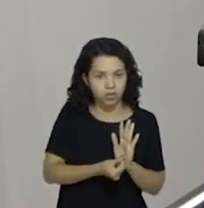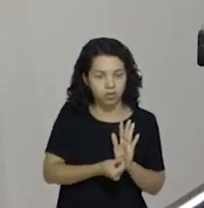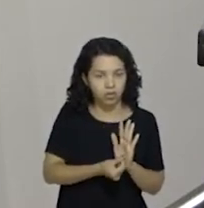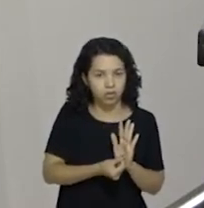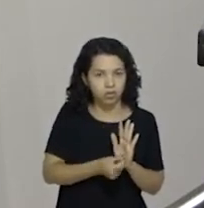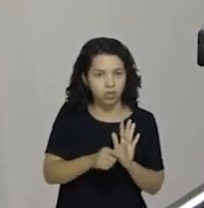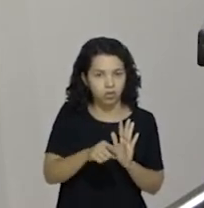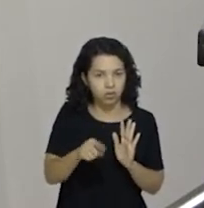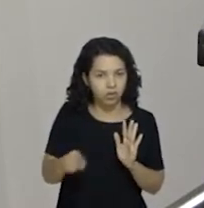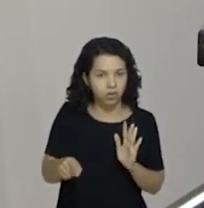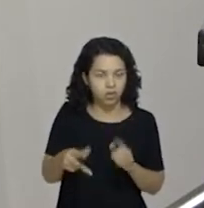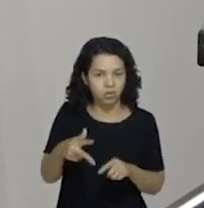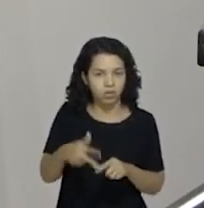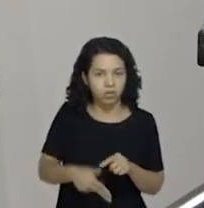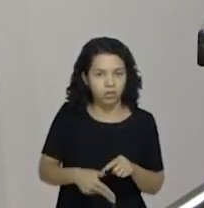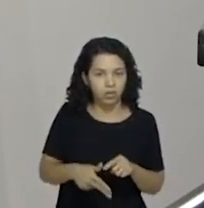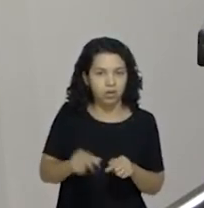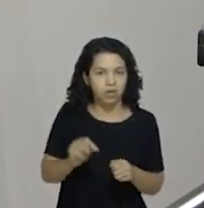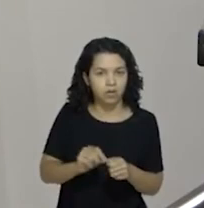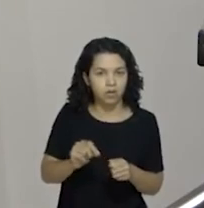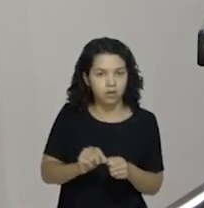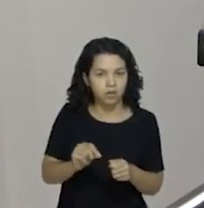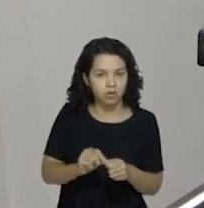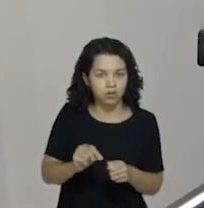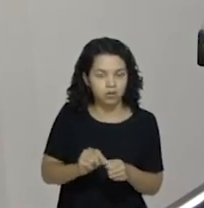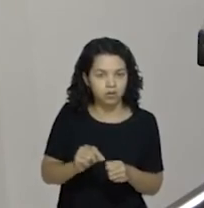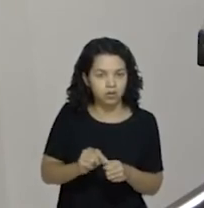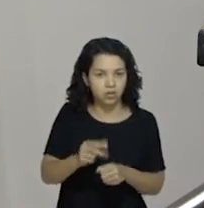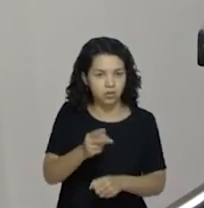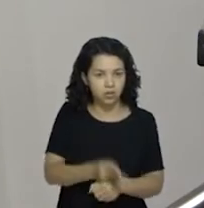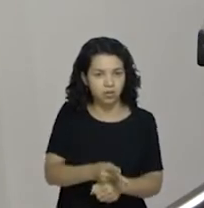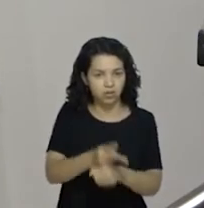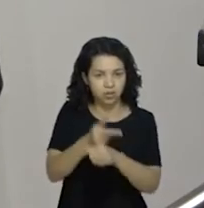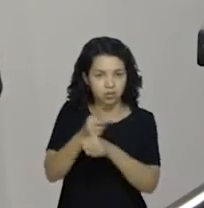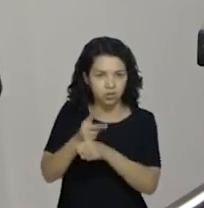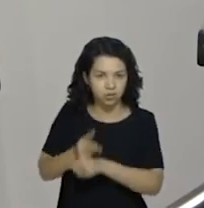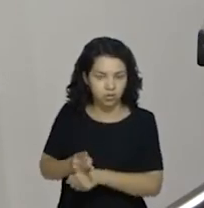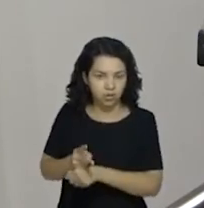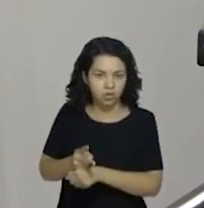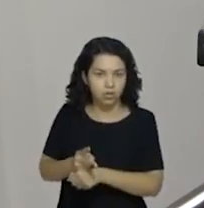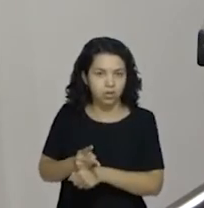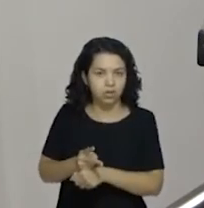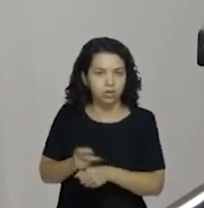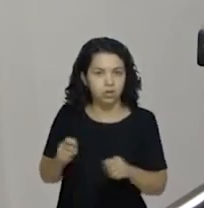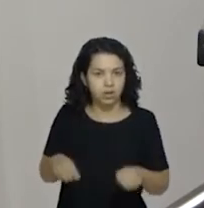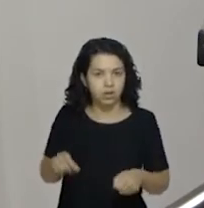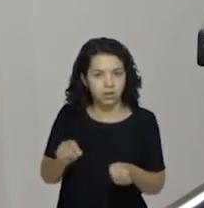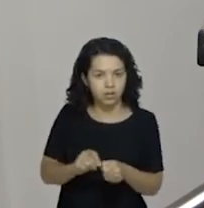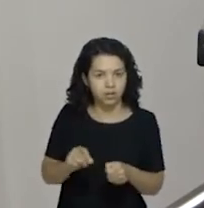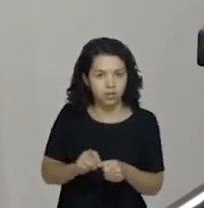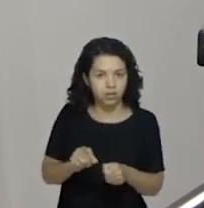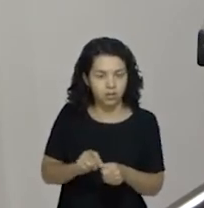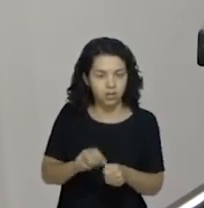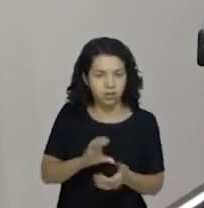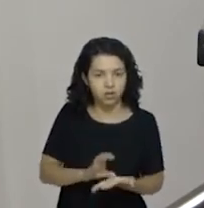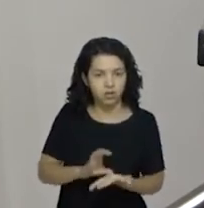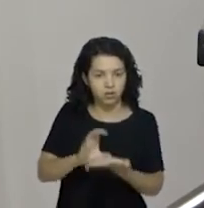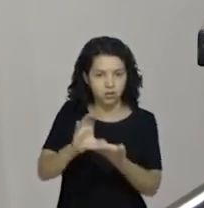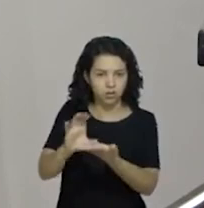Amparo para realizar os seus financiamento para poder fazer os investimentos